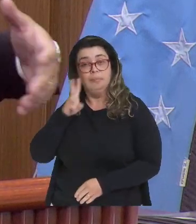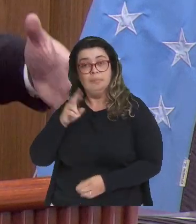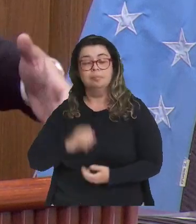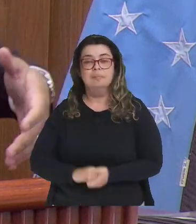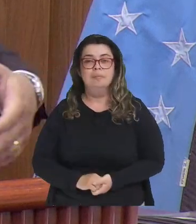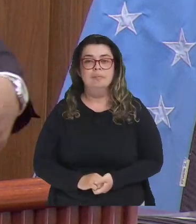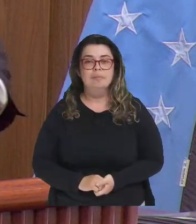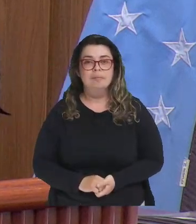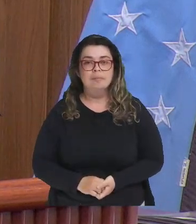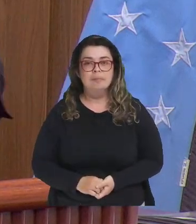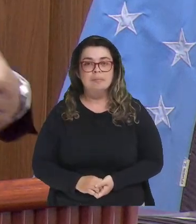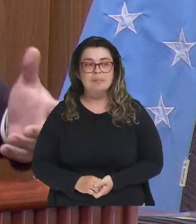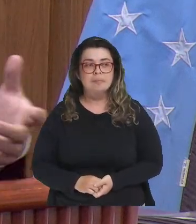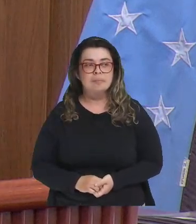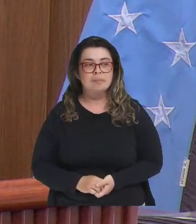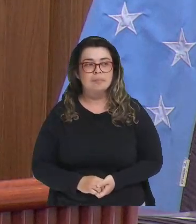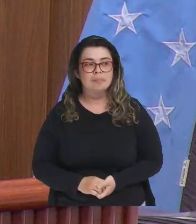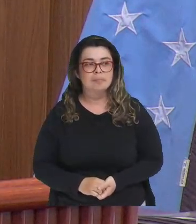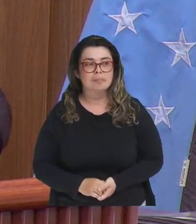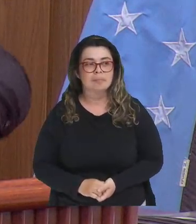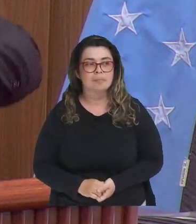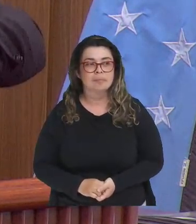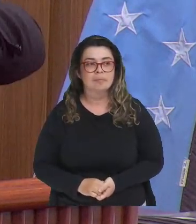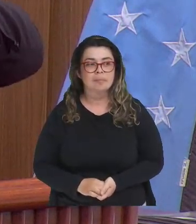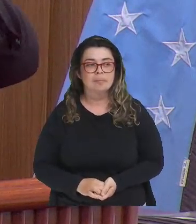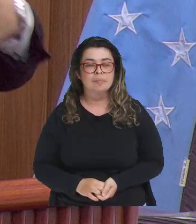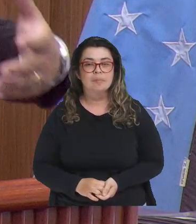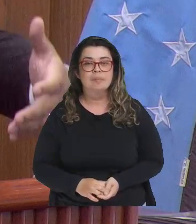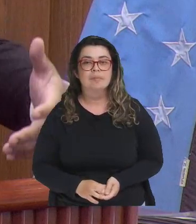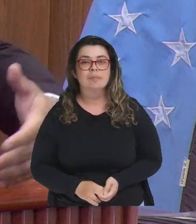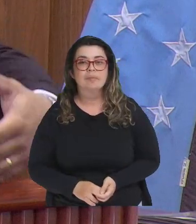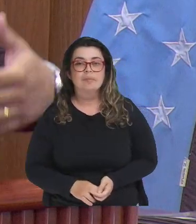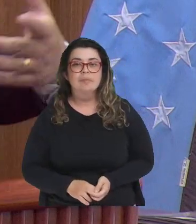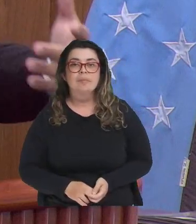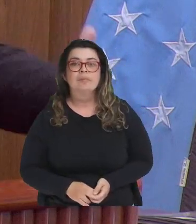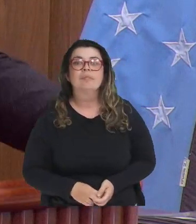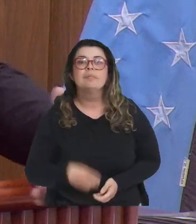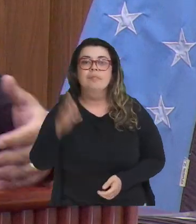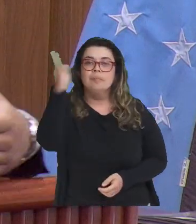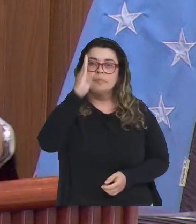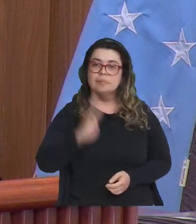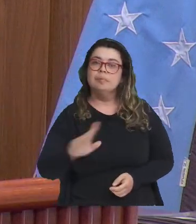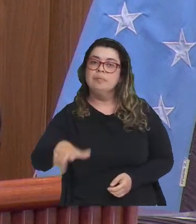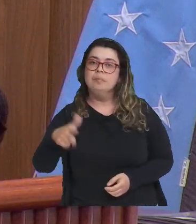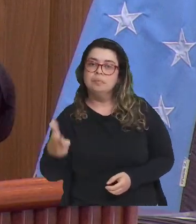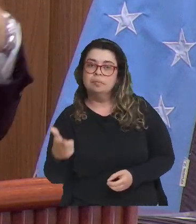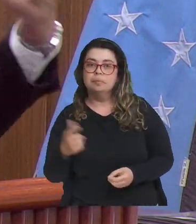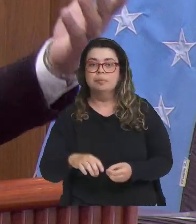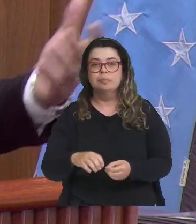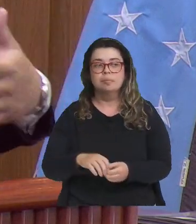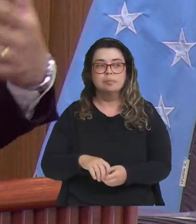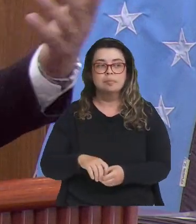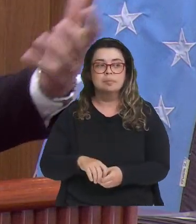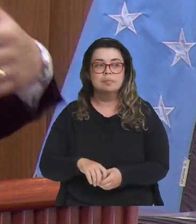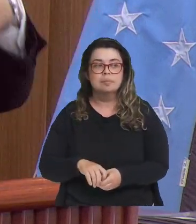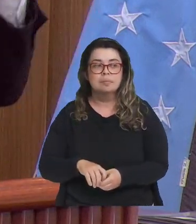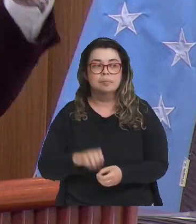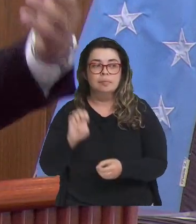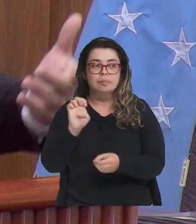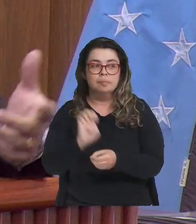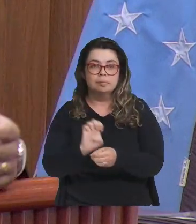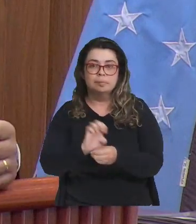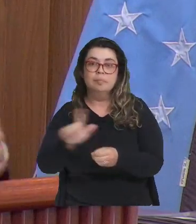interesse, por exemplo, da legislação penal, da relação do Brasil com outros estados, outros estados federados, né, de